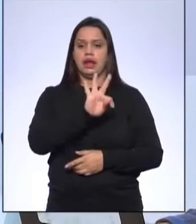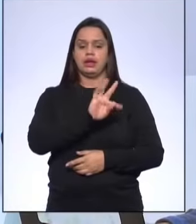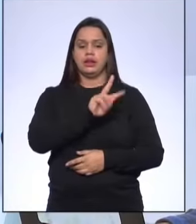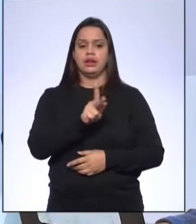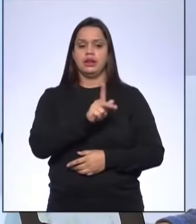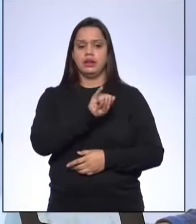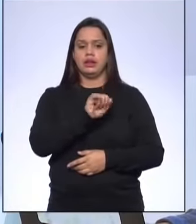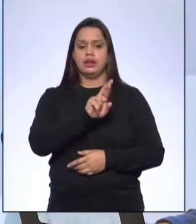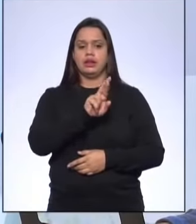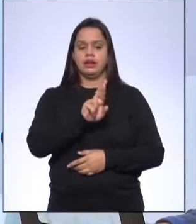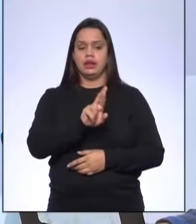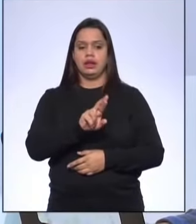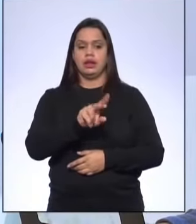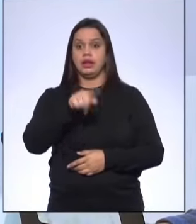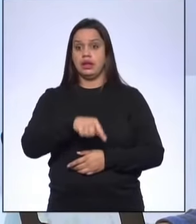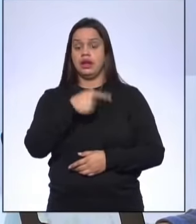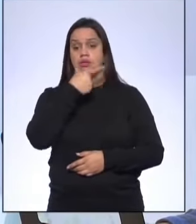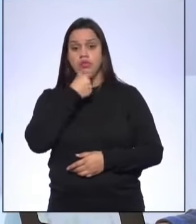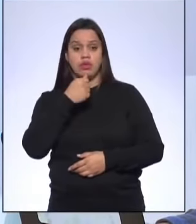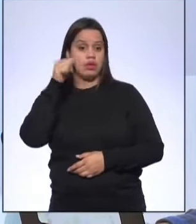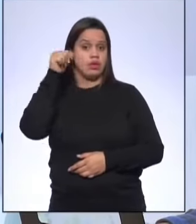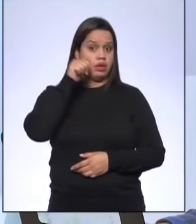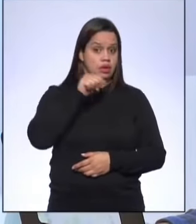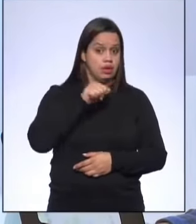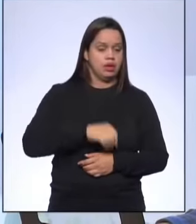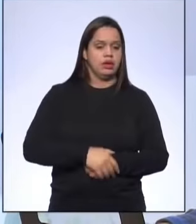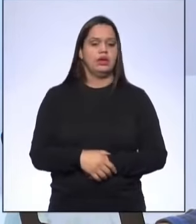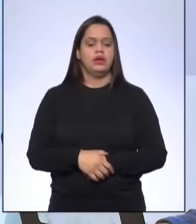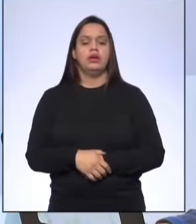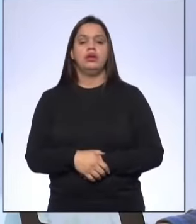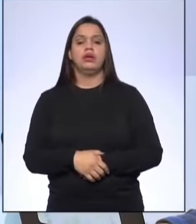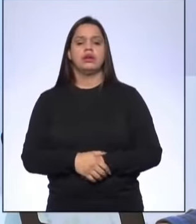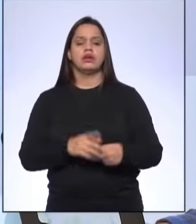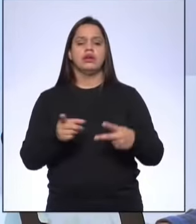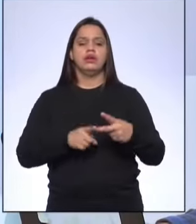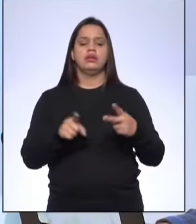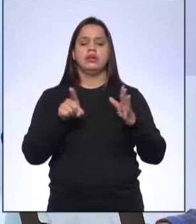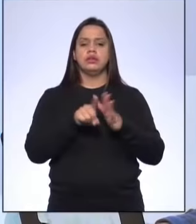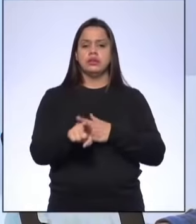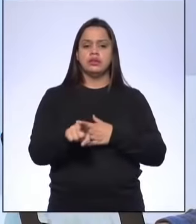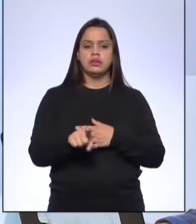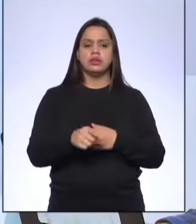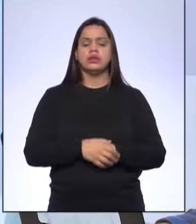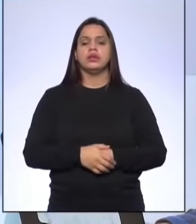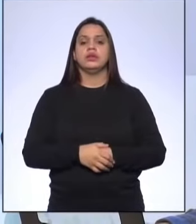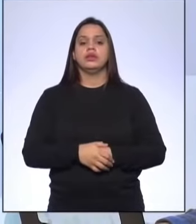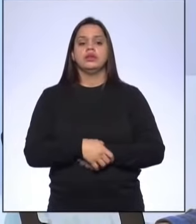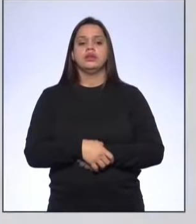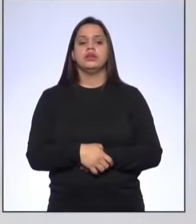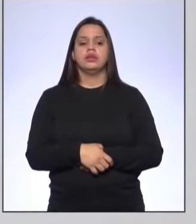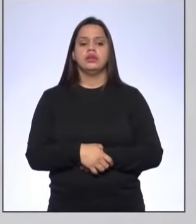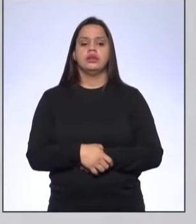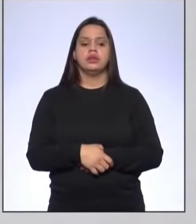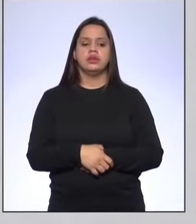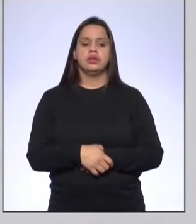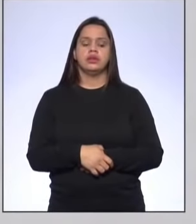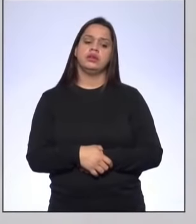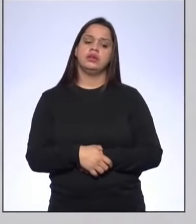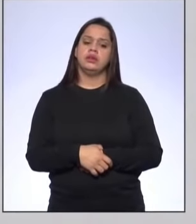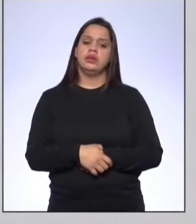masculino e feminino e a segunda pergunta qual que é a segunda qual era quantas vezes